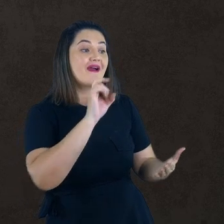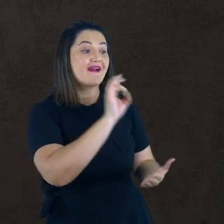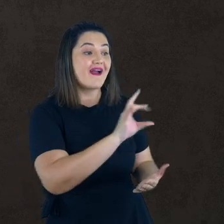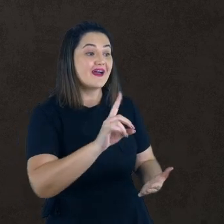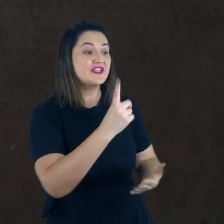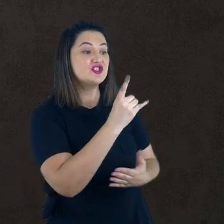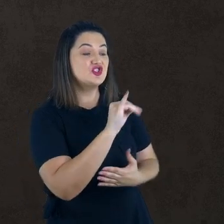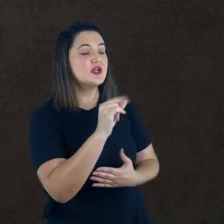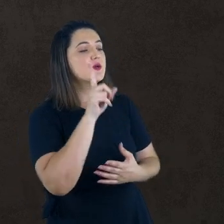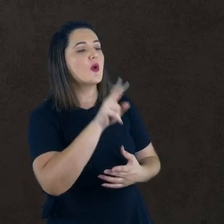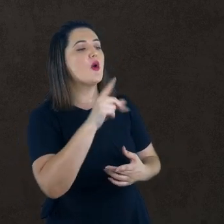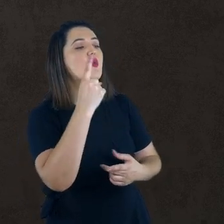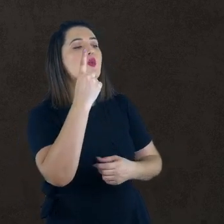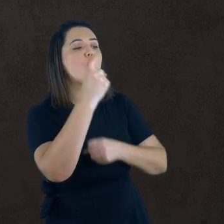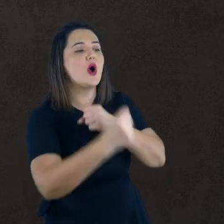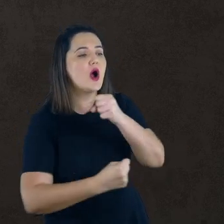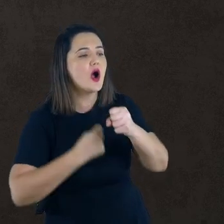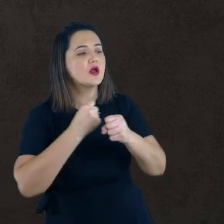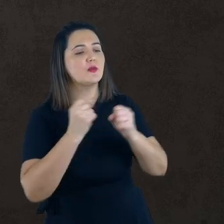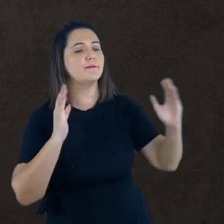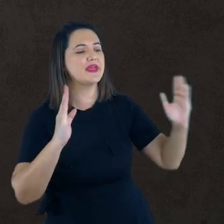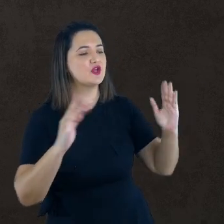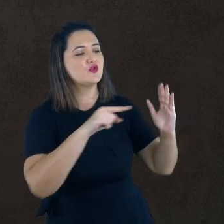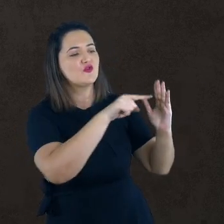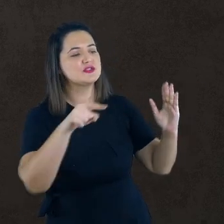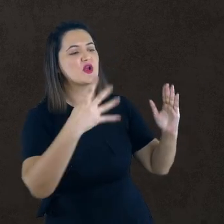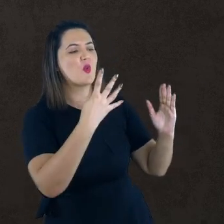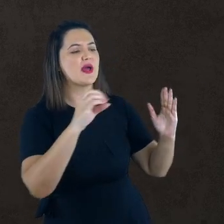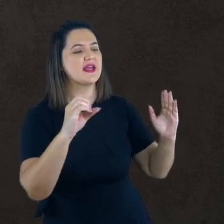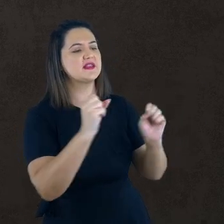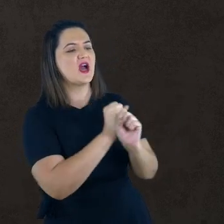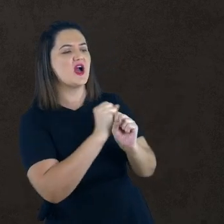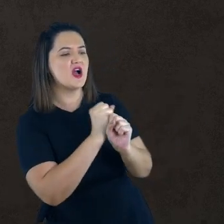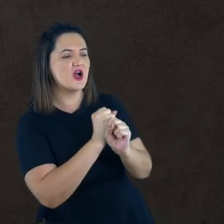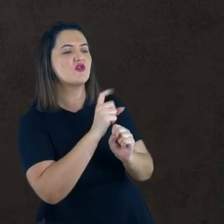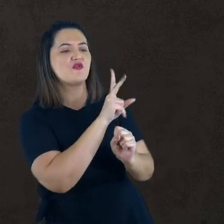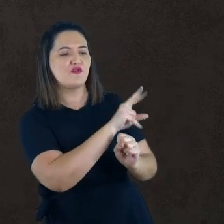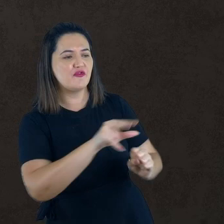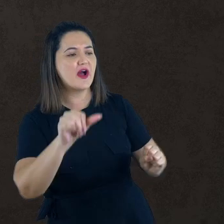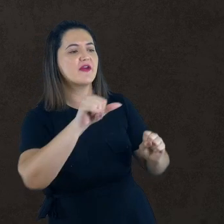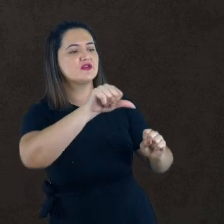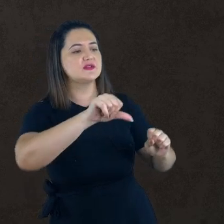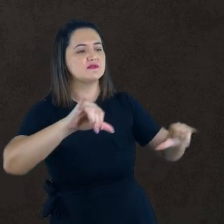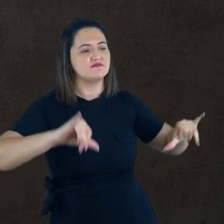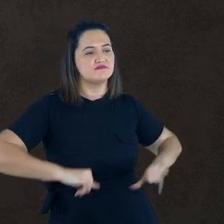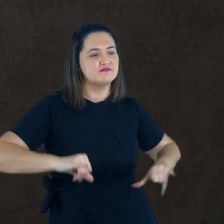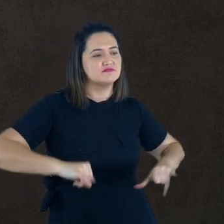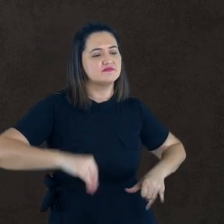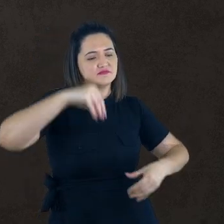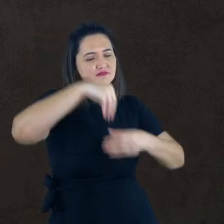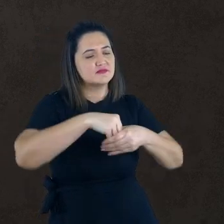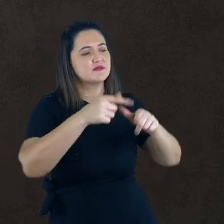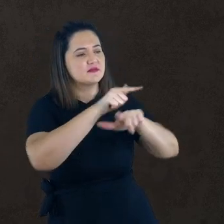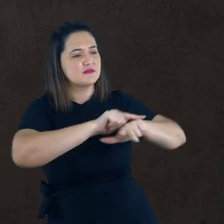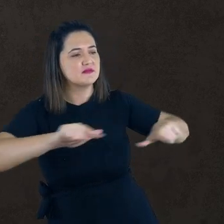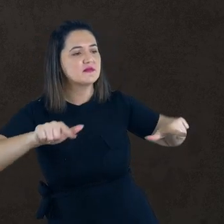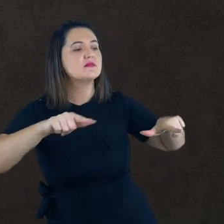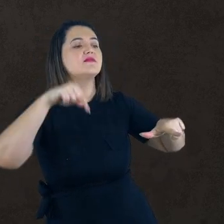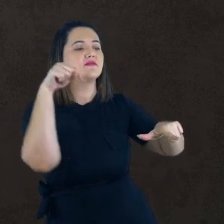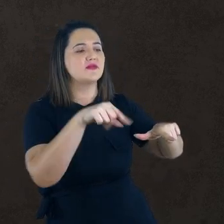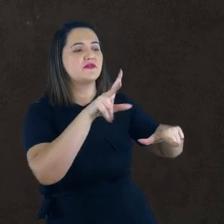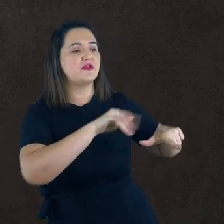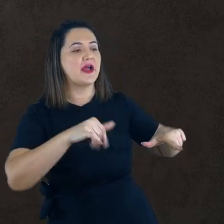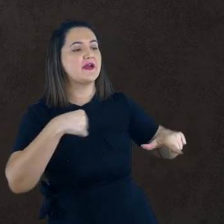ano, levareis sobre vós as vossas iniquidades, 40 anos, e tereis a experiência do meu